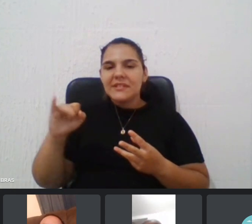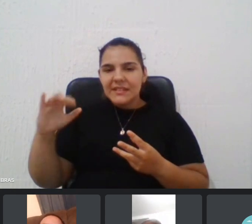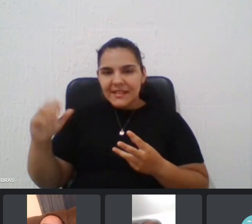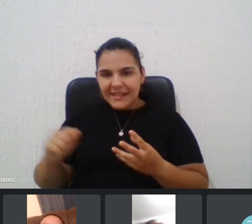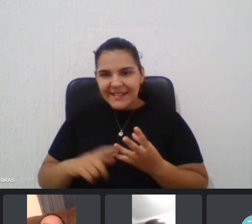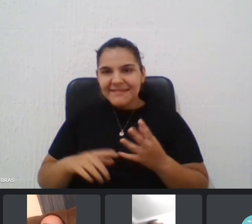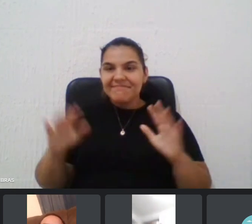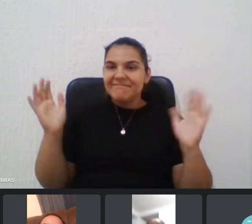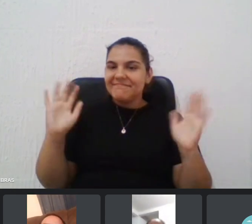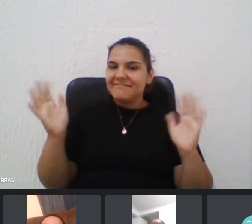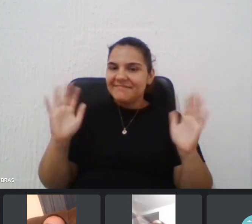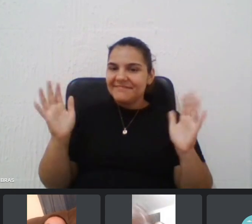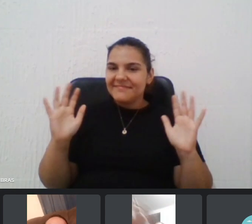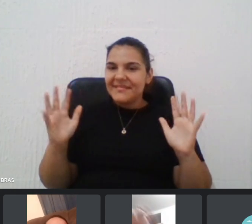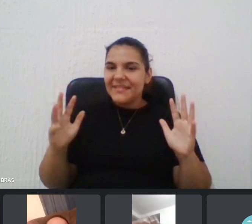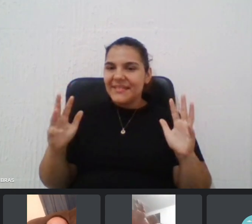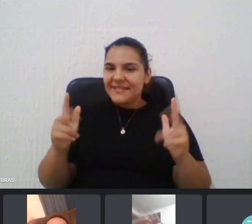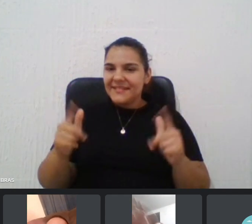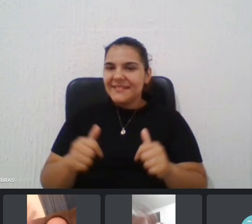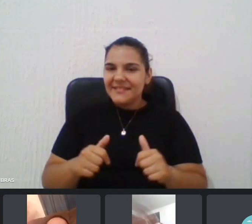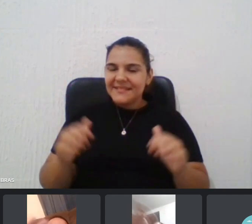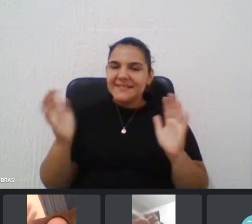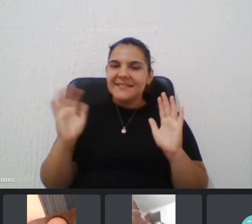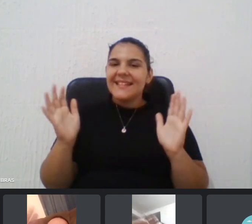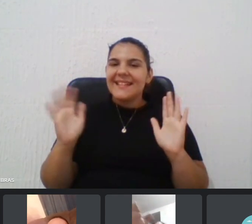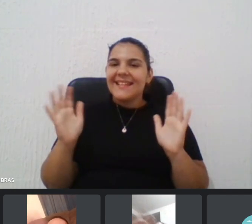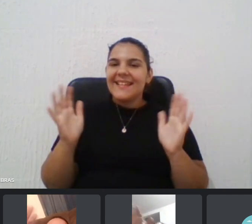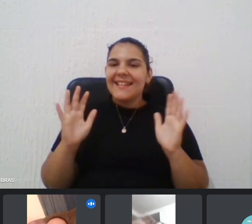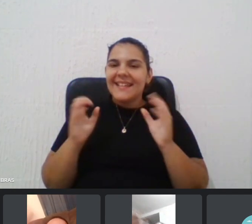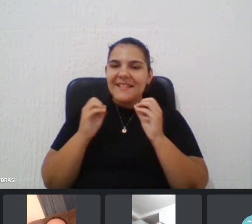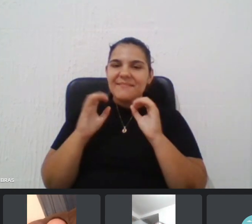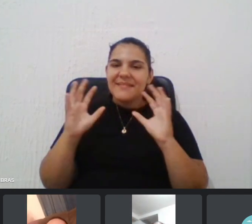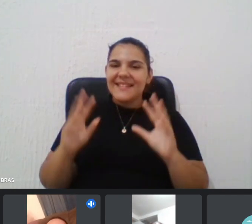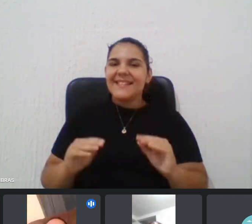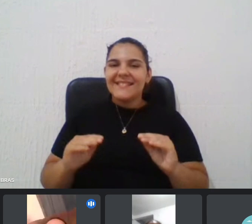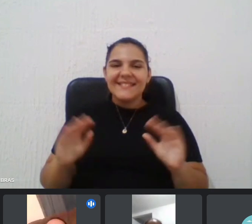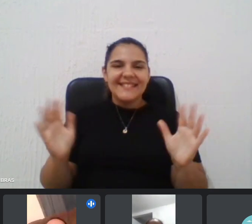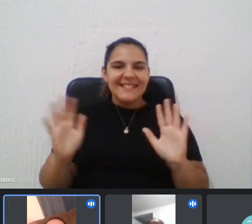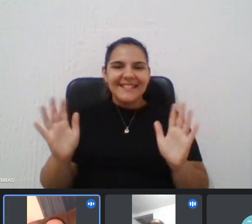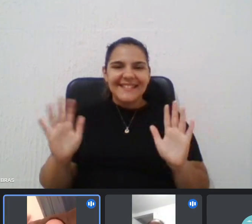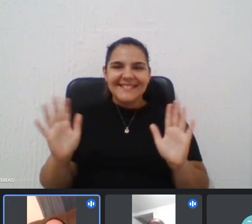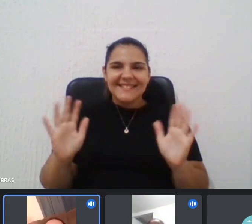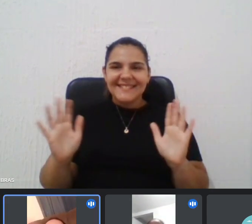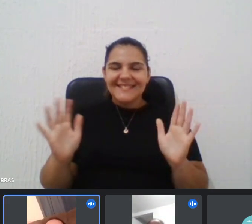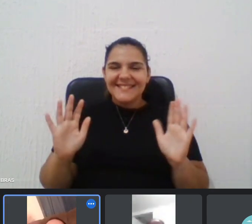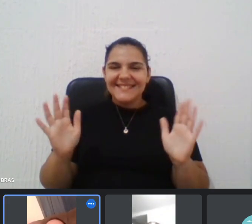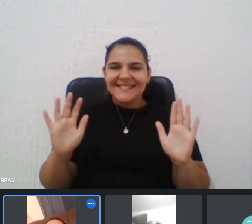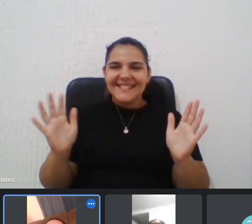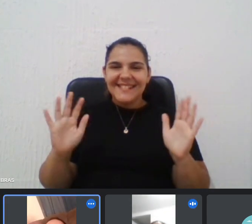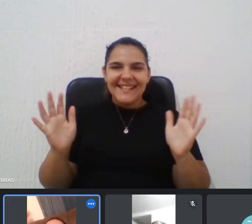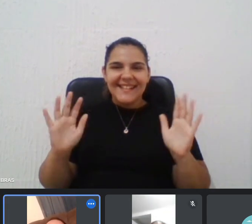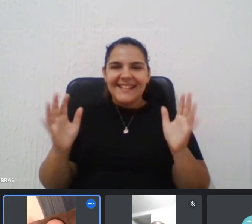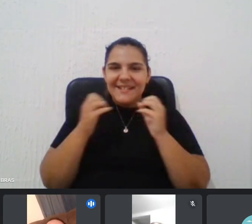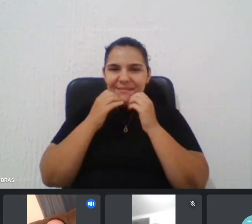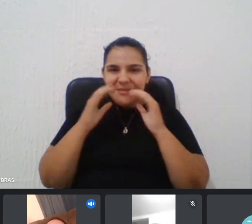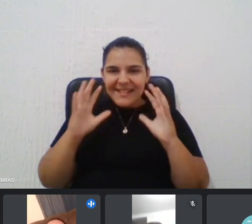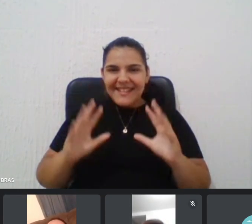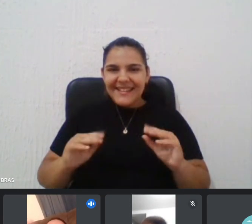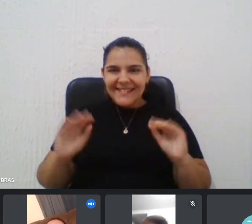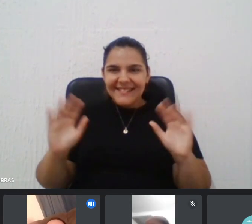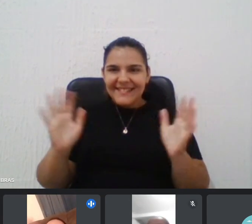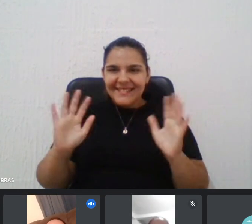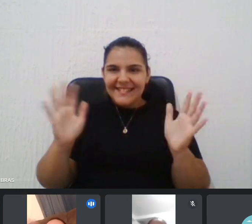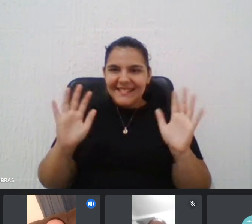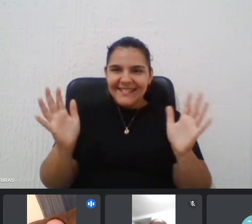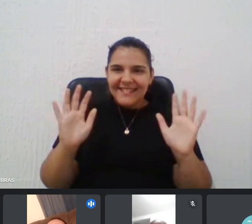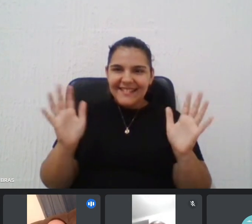tchauzinho, gente. Boa noite, galera. Tchauzinho, gente. Boa Tem mais,